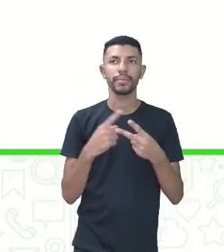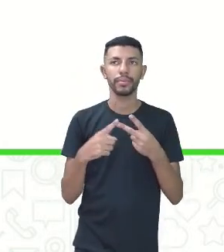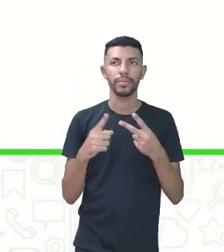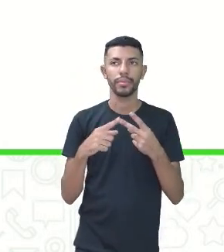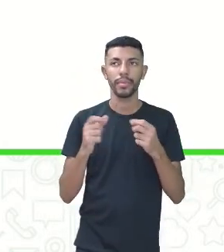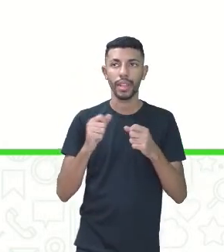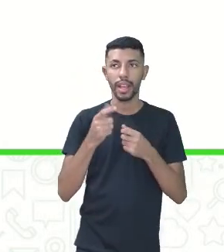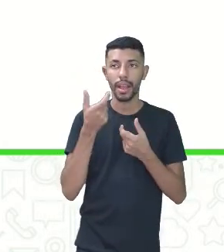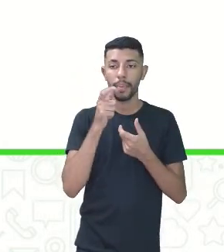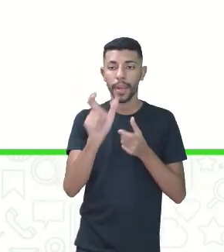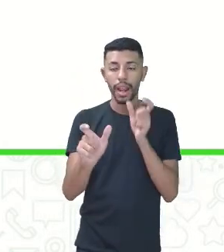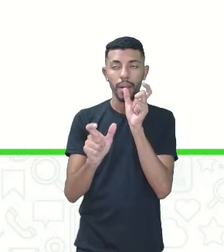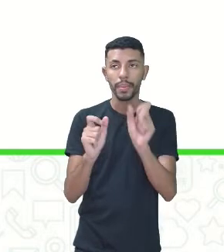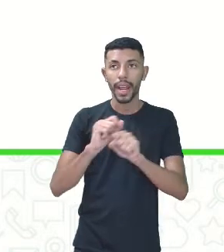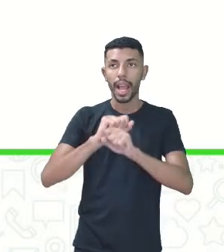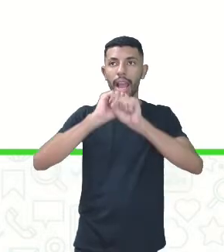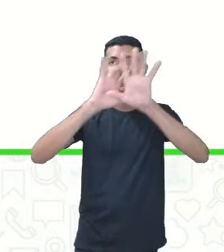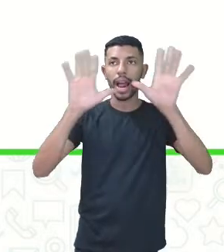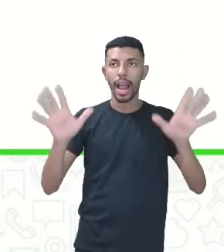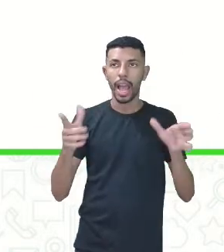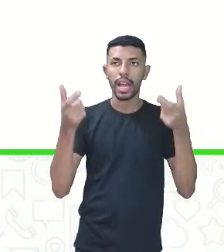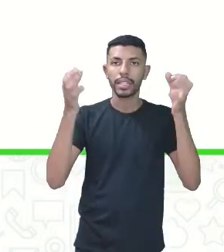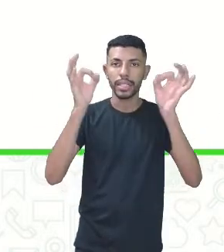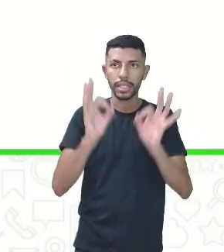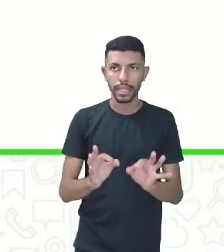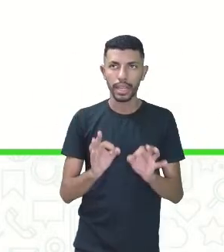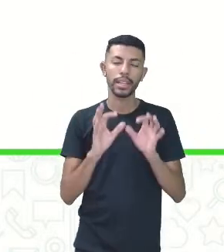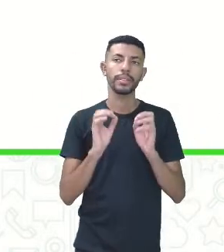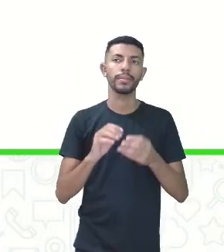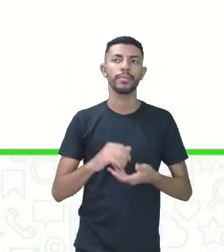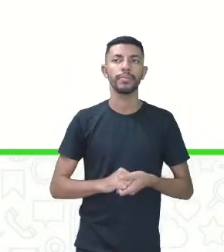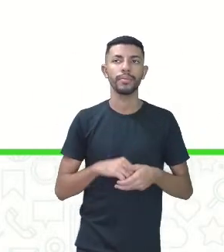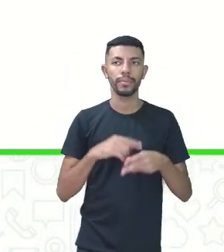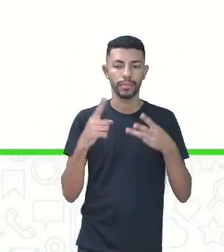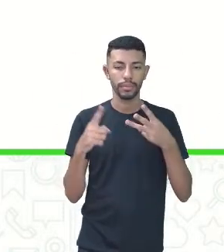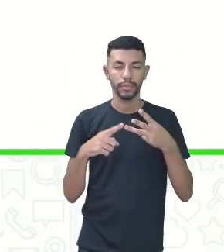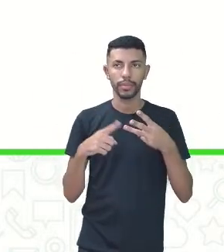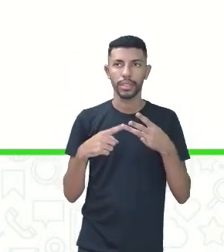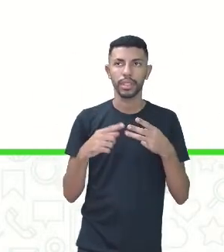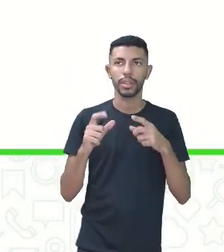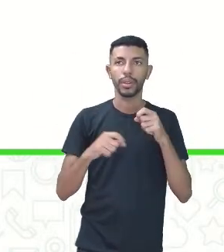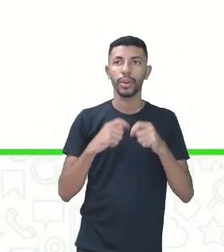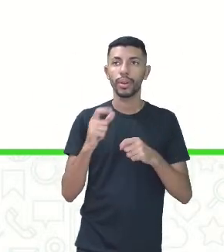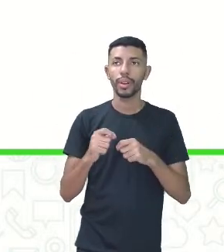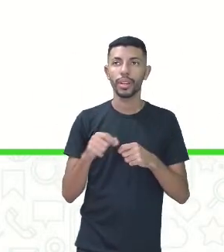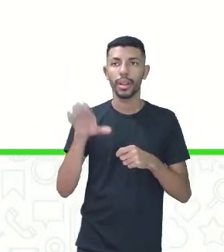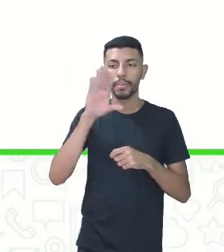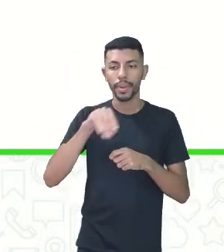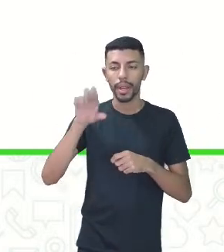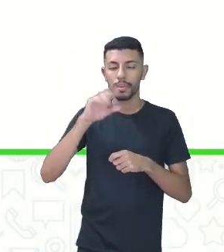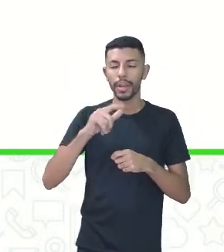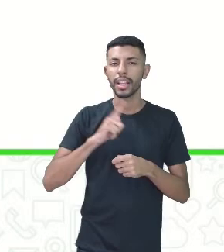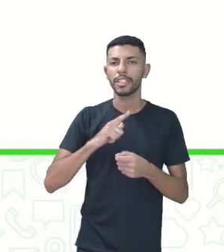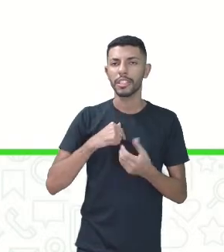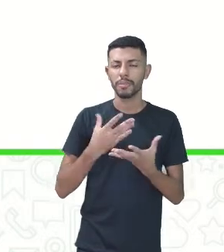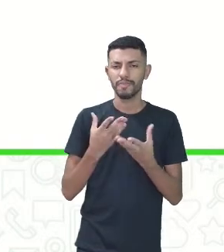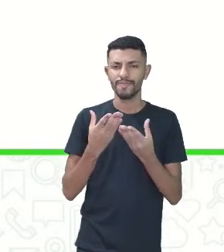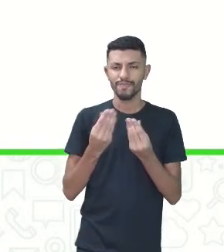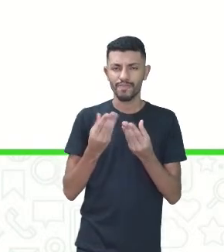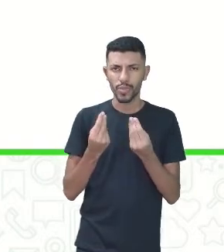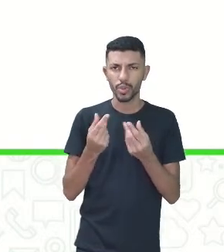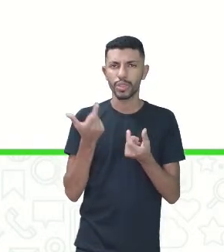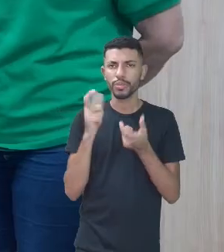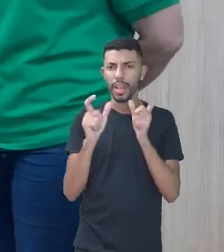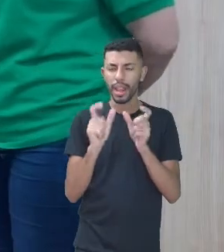pronuncia clara e correta, né, das palavras, e o vocabulário é vasto e